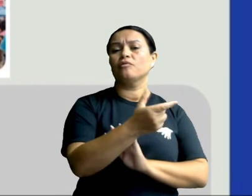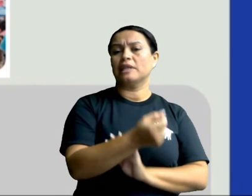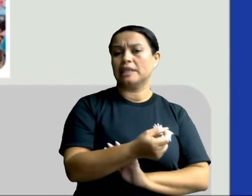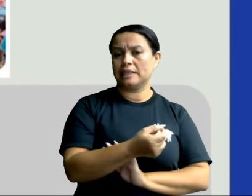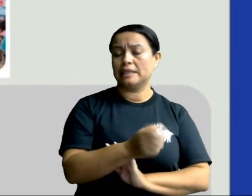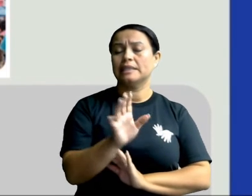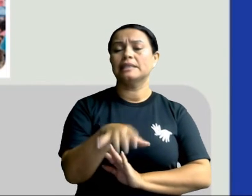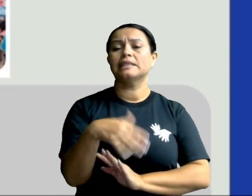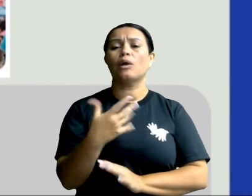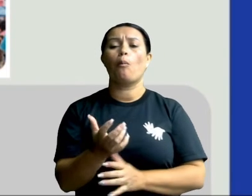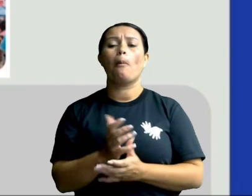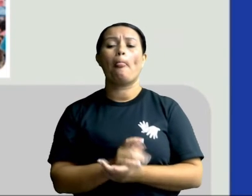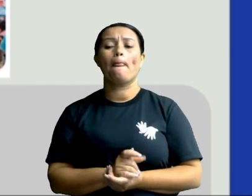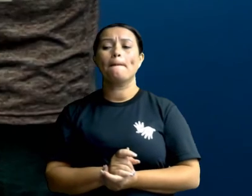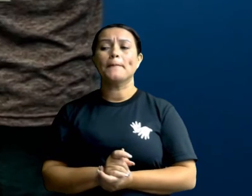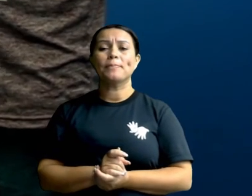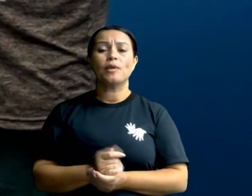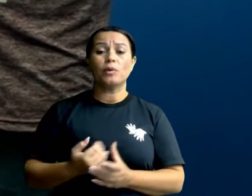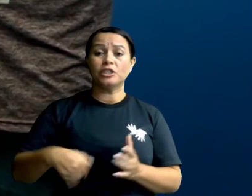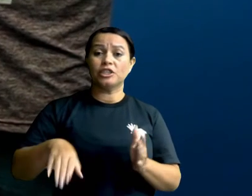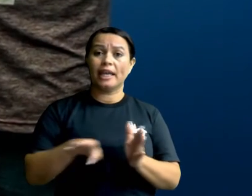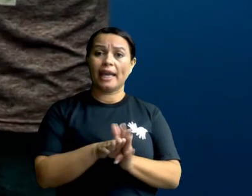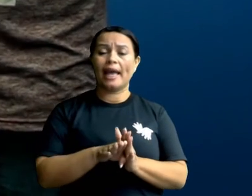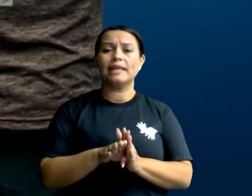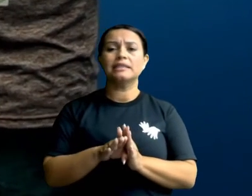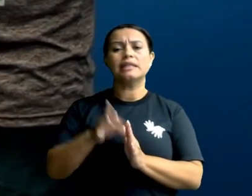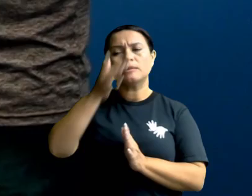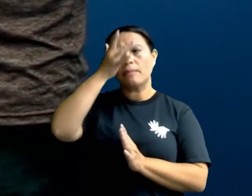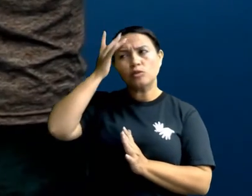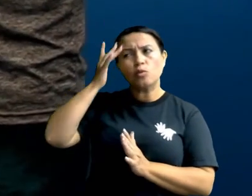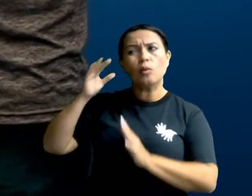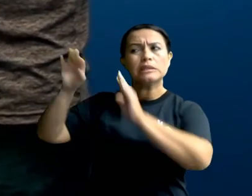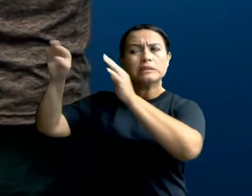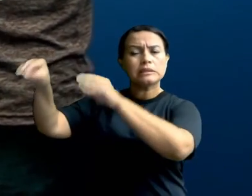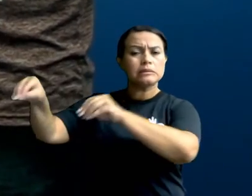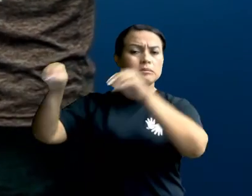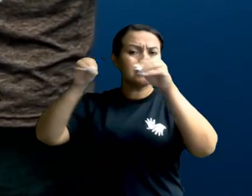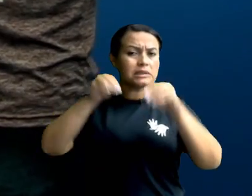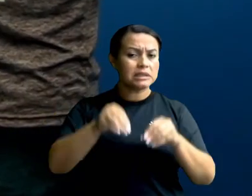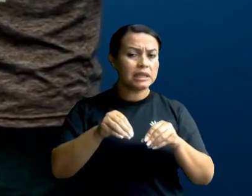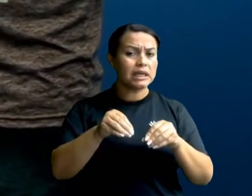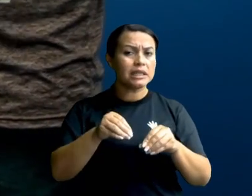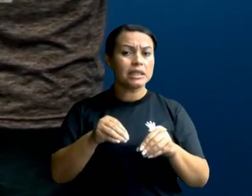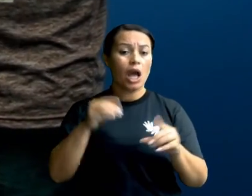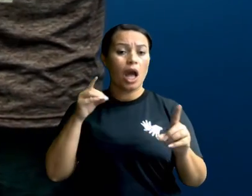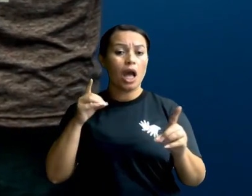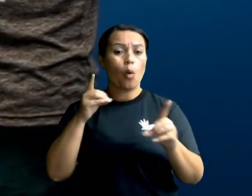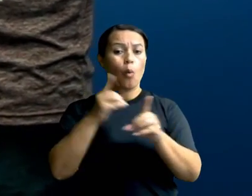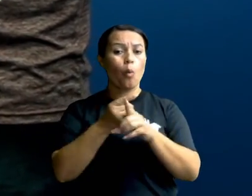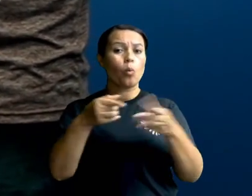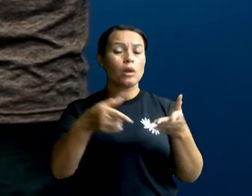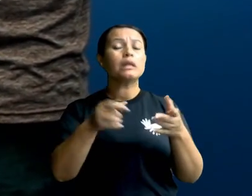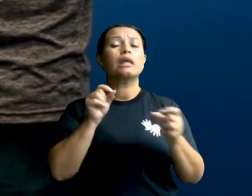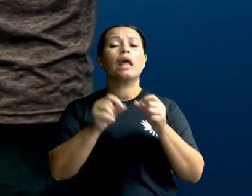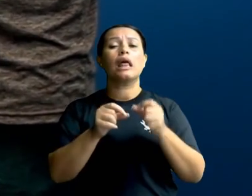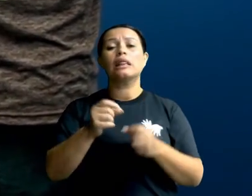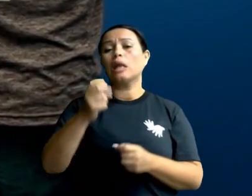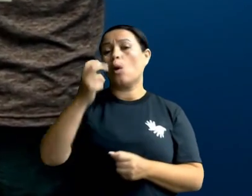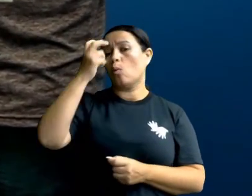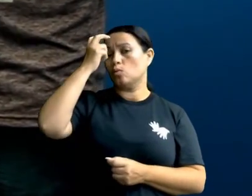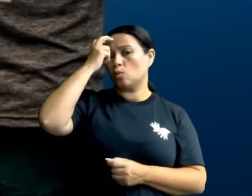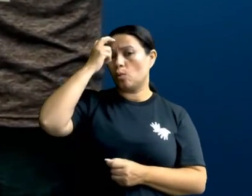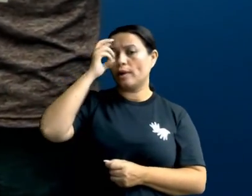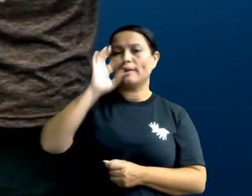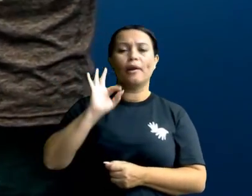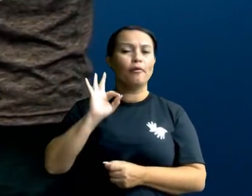XX. Então, com a chegada dos imigrantes, né, você vai ter um encontro, né, de culturas, né,